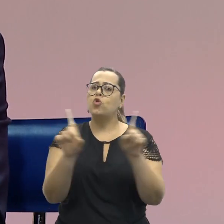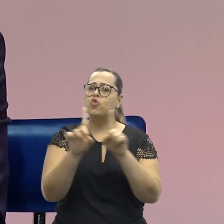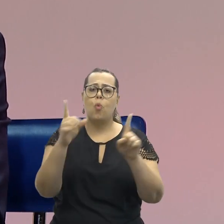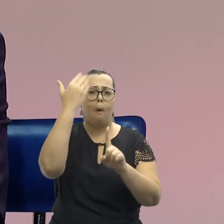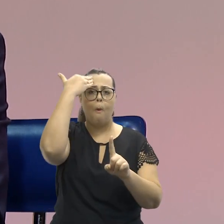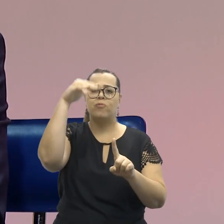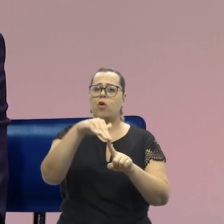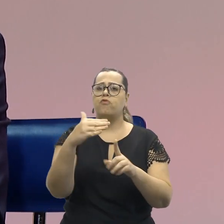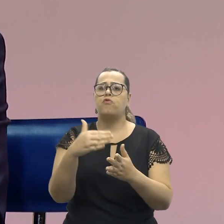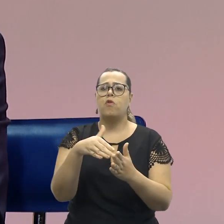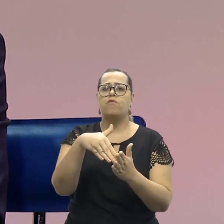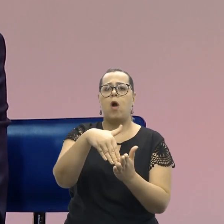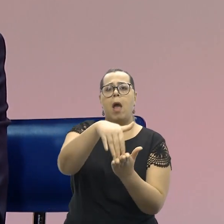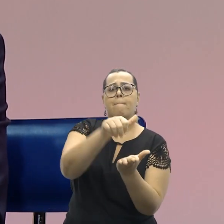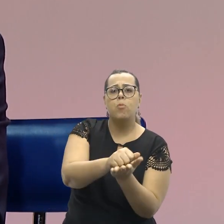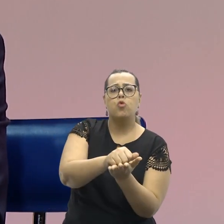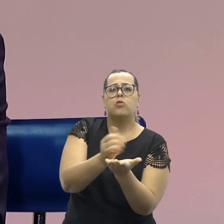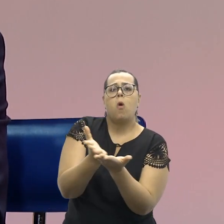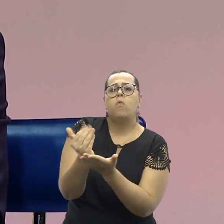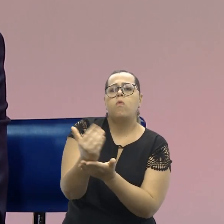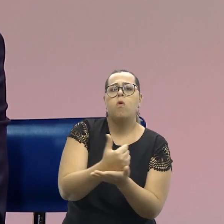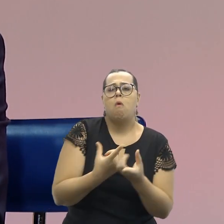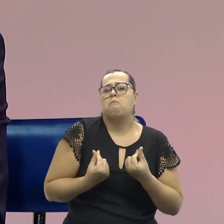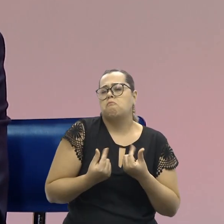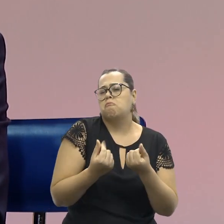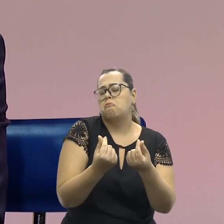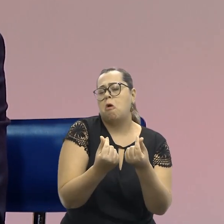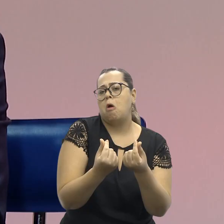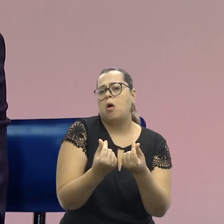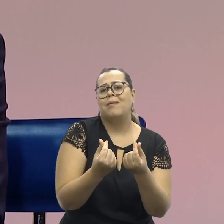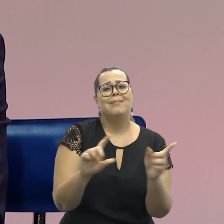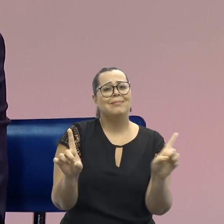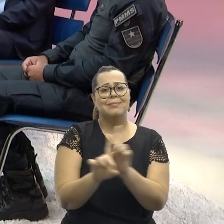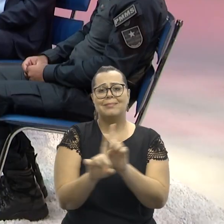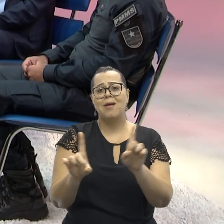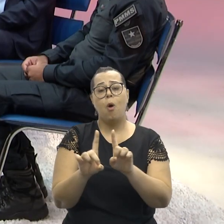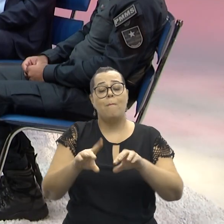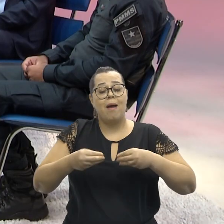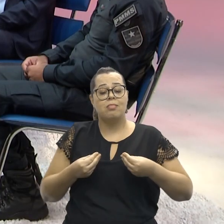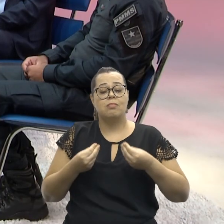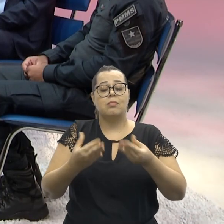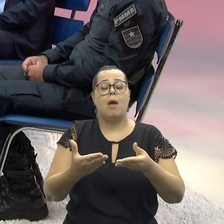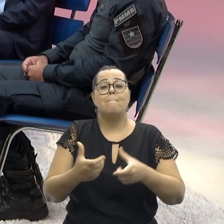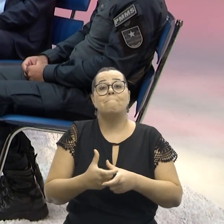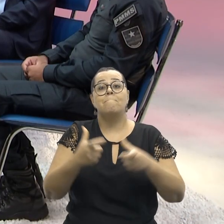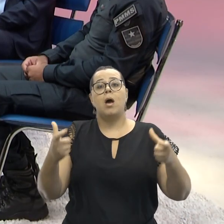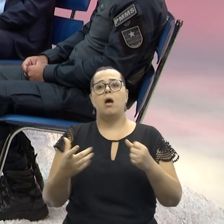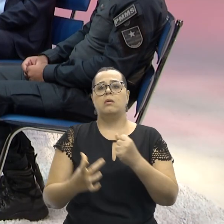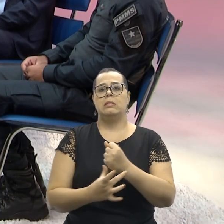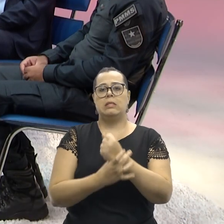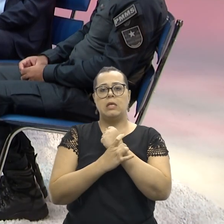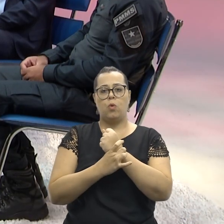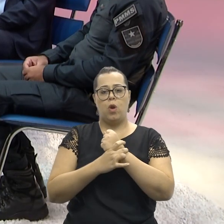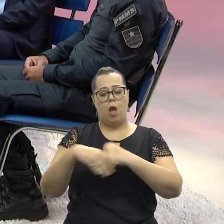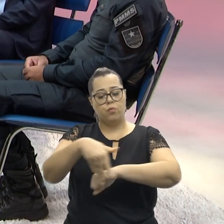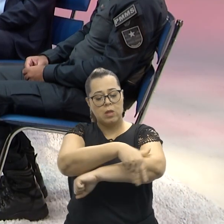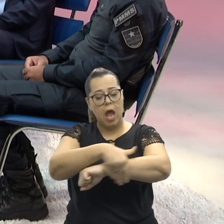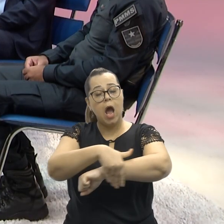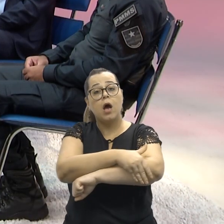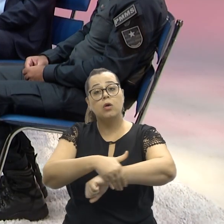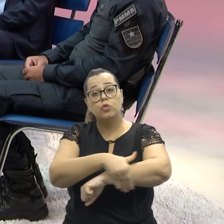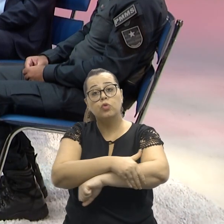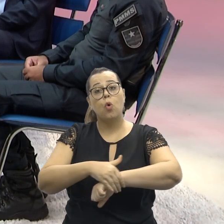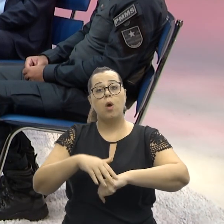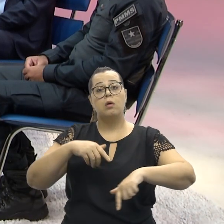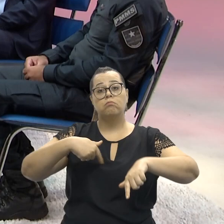desses profissionais que, de forma valorosa, buscam dar maior segurança nas vias de Campo Grande. Está sendo penalizado